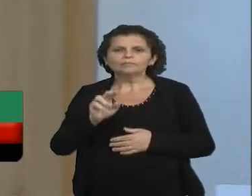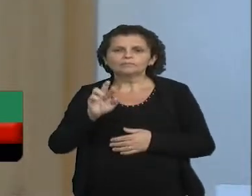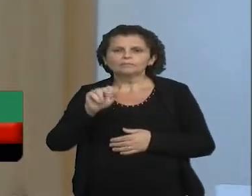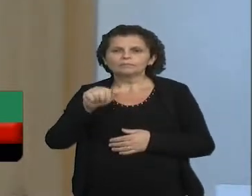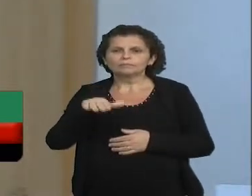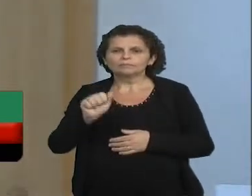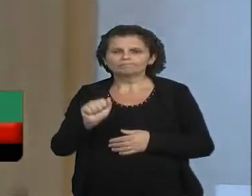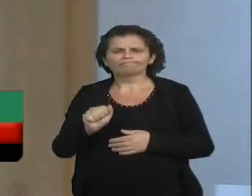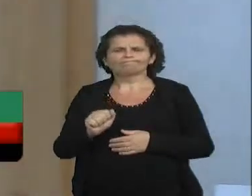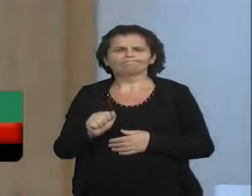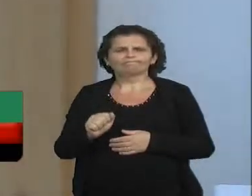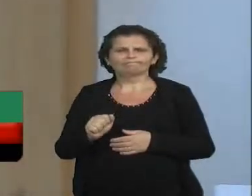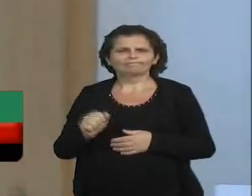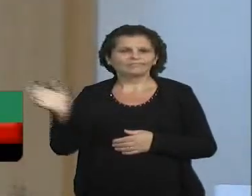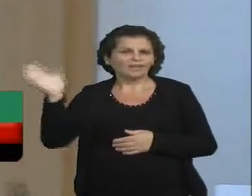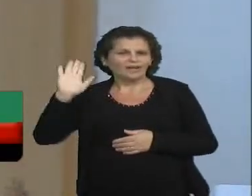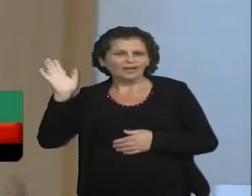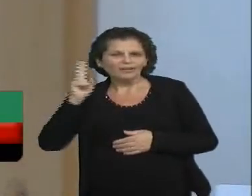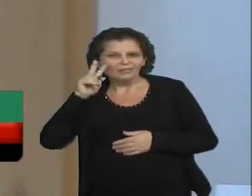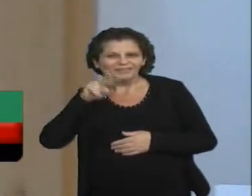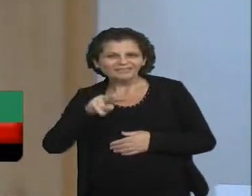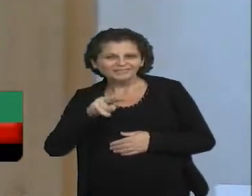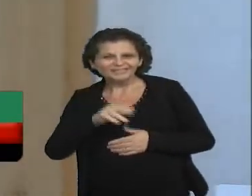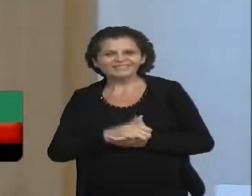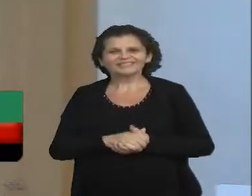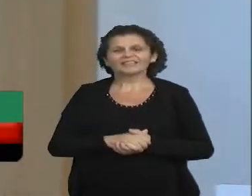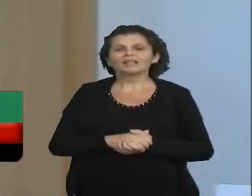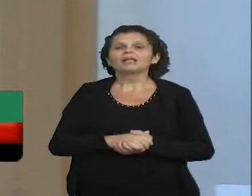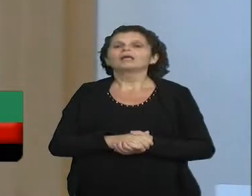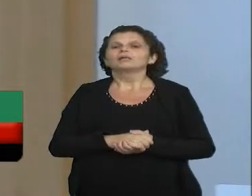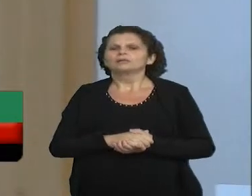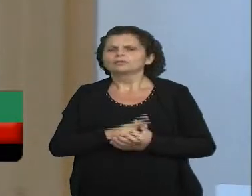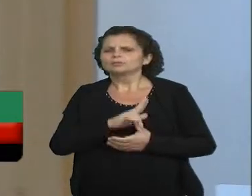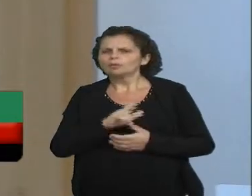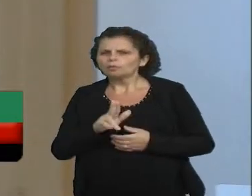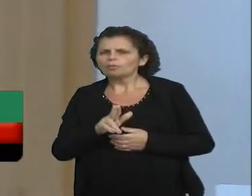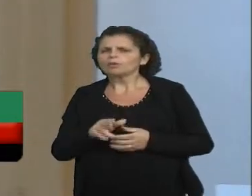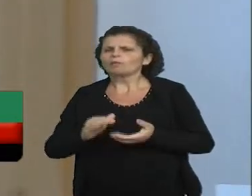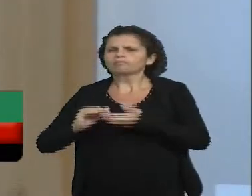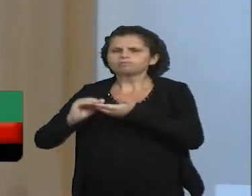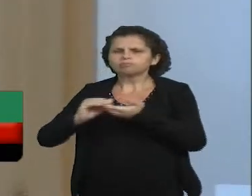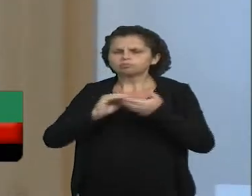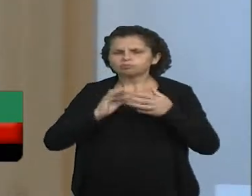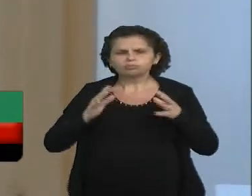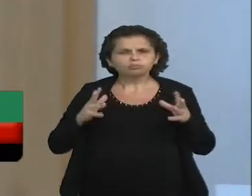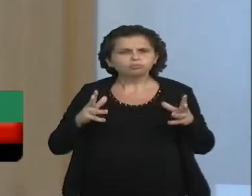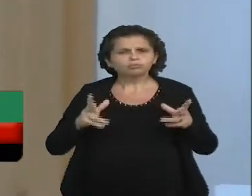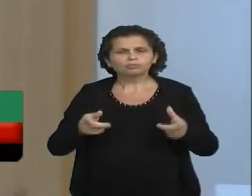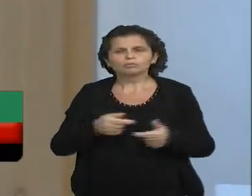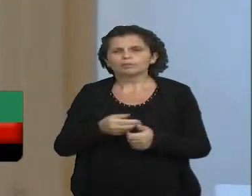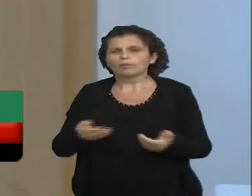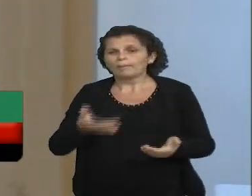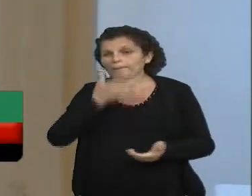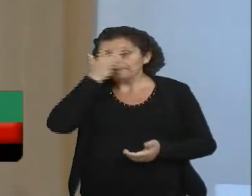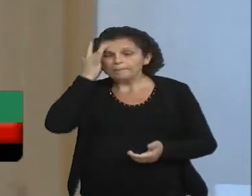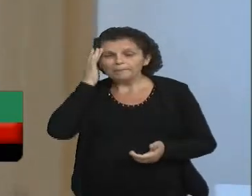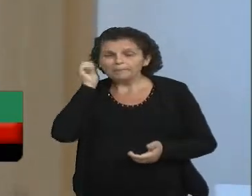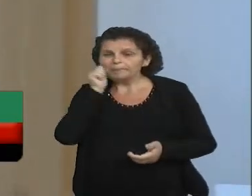Corredor. Bruna, dá um tchauzinho assim. Em seu nome, também cumprimentar a todos. A Bruna é uma